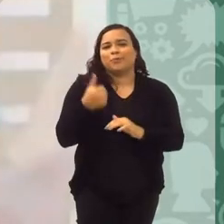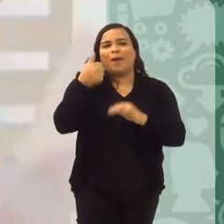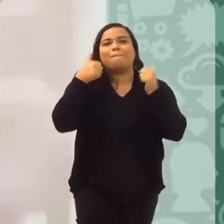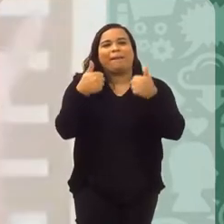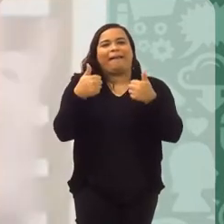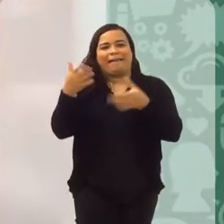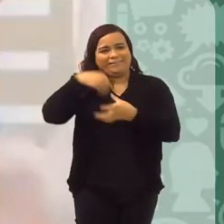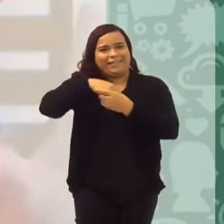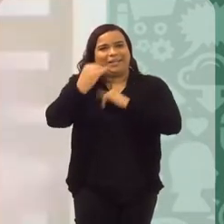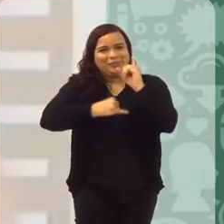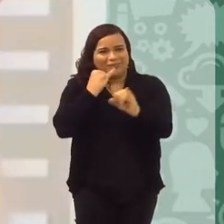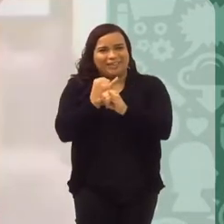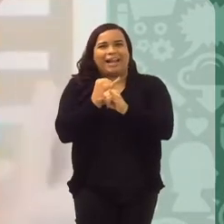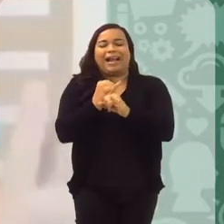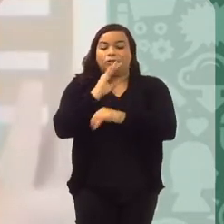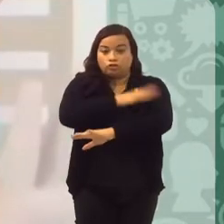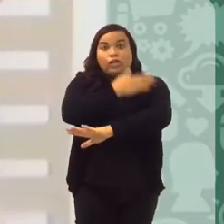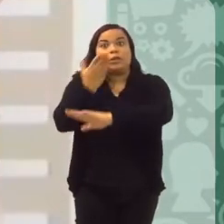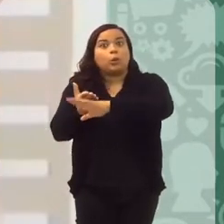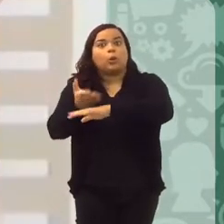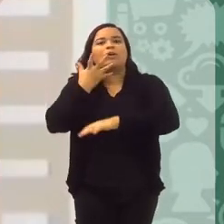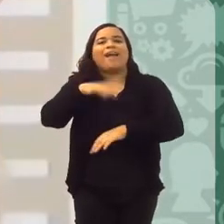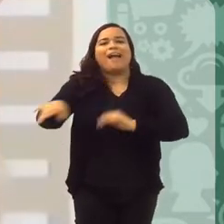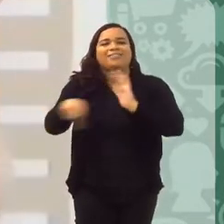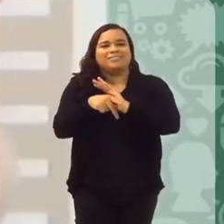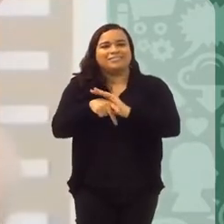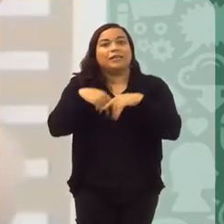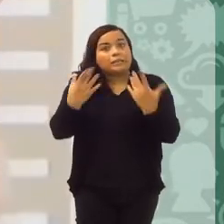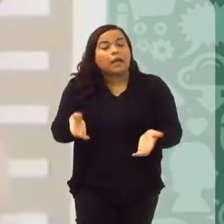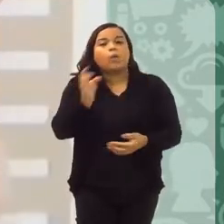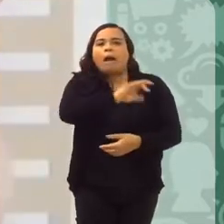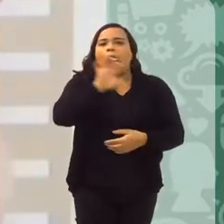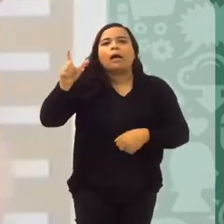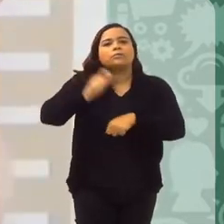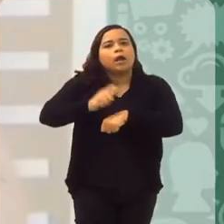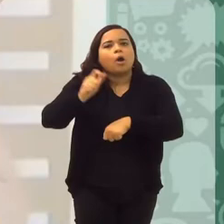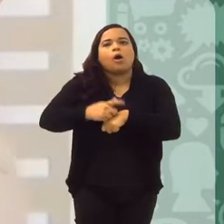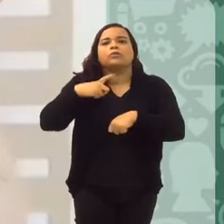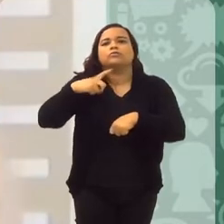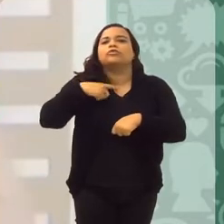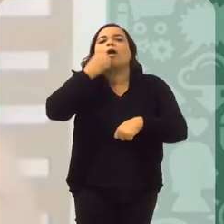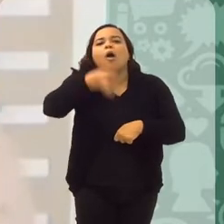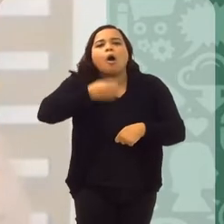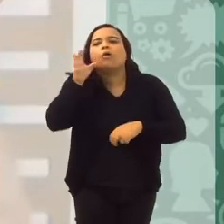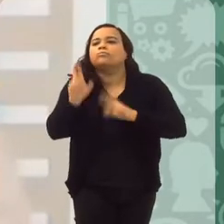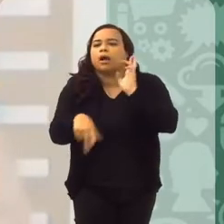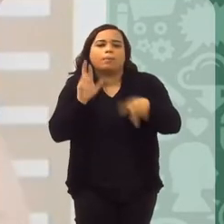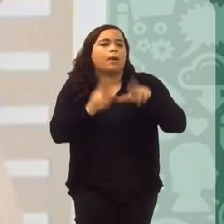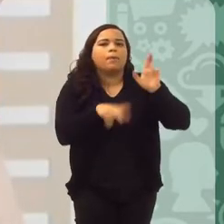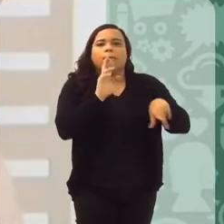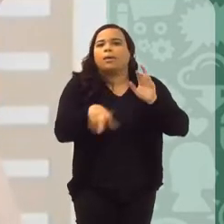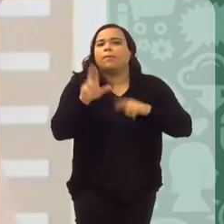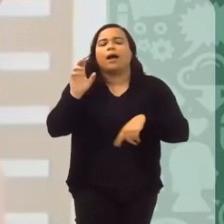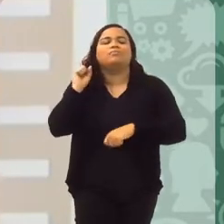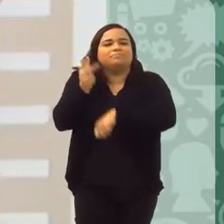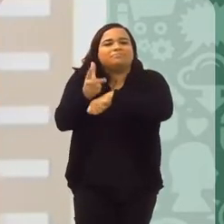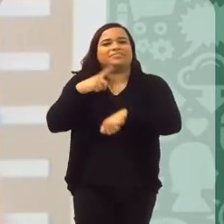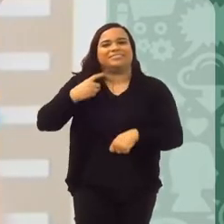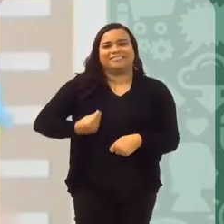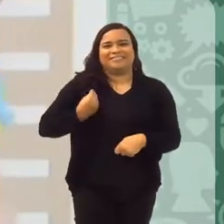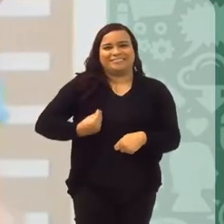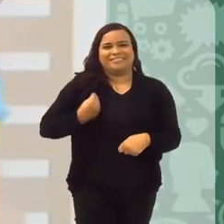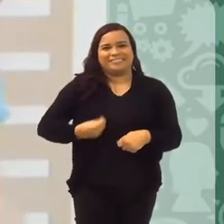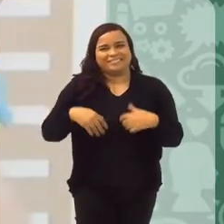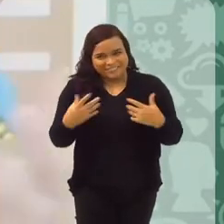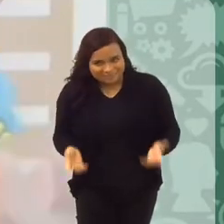na internet para as crianças o dia inteiro. Então, cada dia, cada hora, tinha uma contadora de histórias online. E